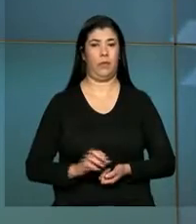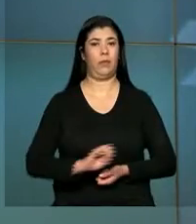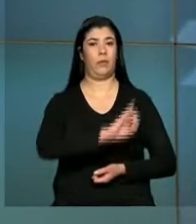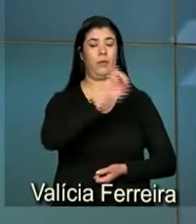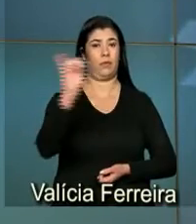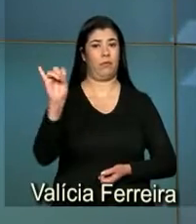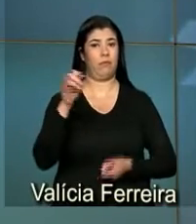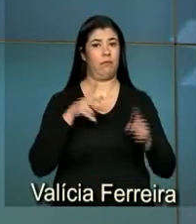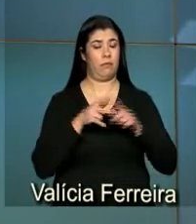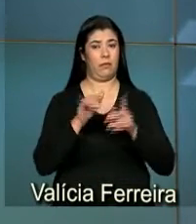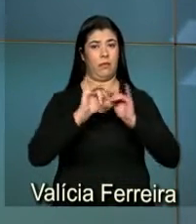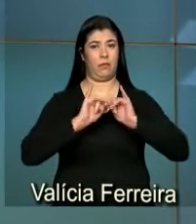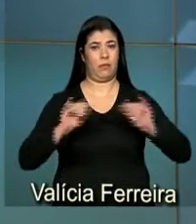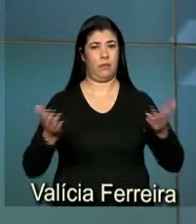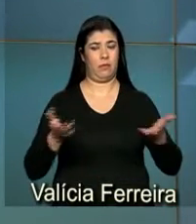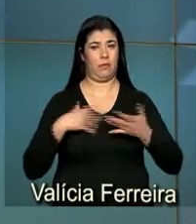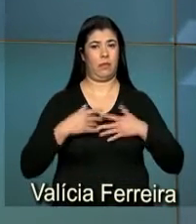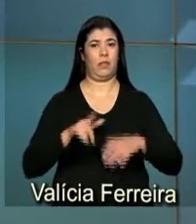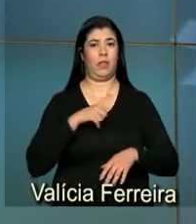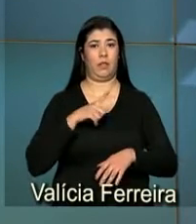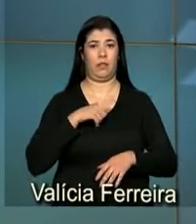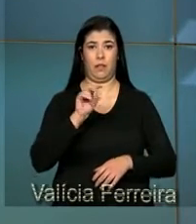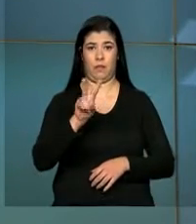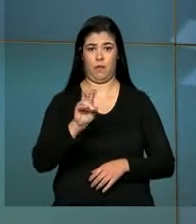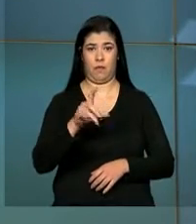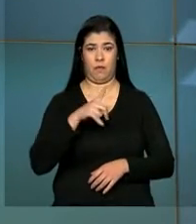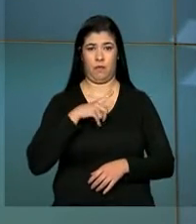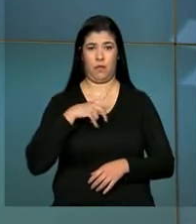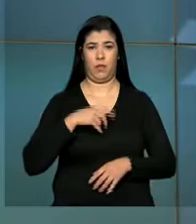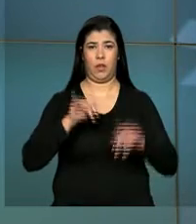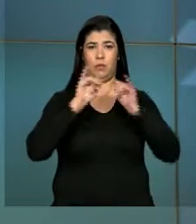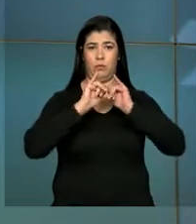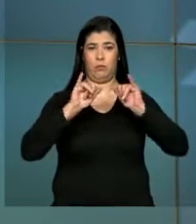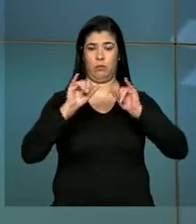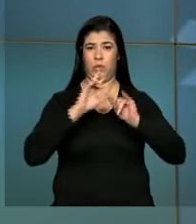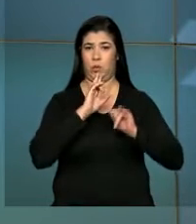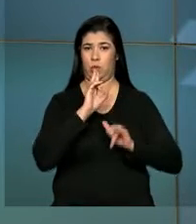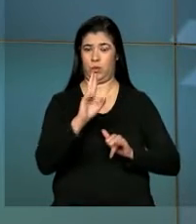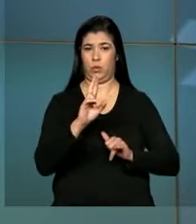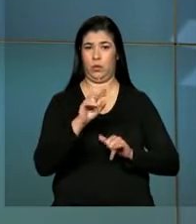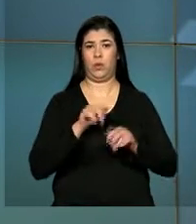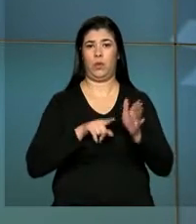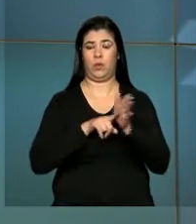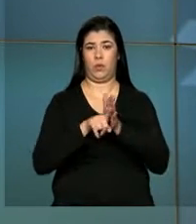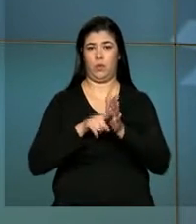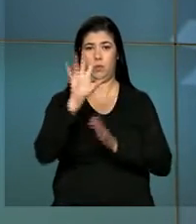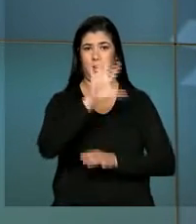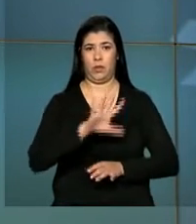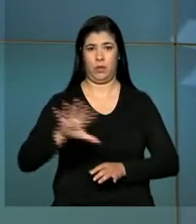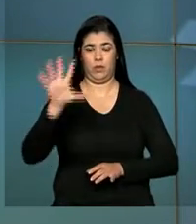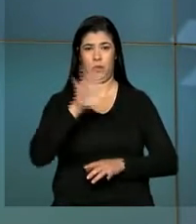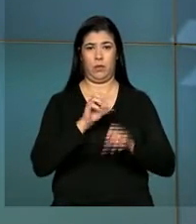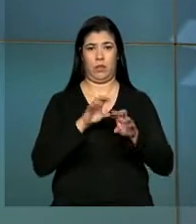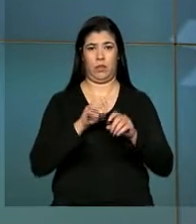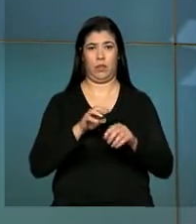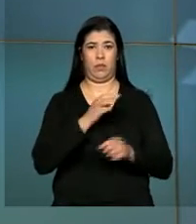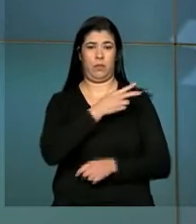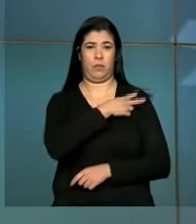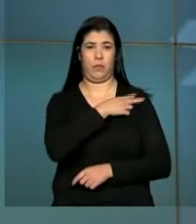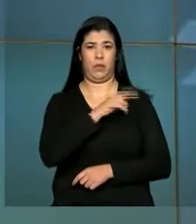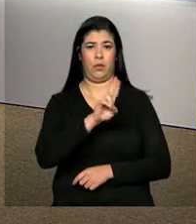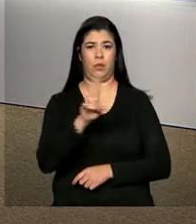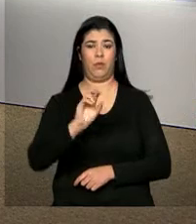Olá, interrompemos nossa programação para transmitir ao vivo a divulgação dos resultados do Exame Nacional do Ensino Médio, o Enem